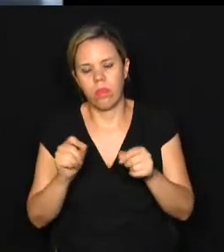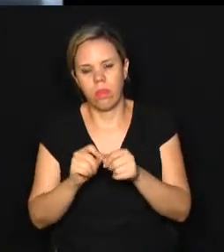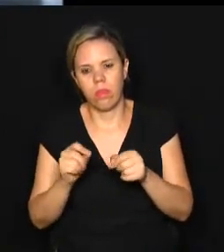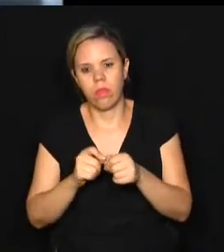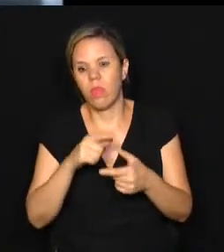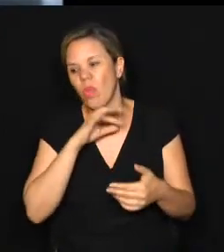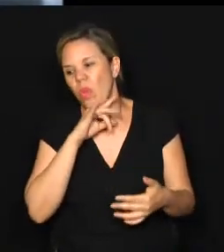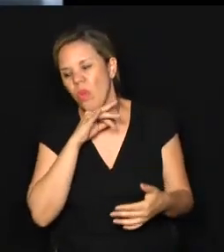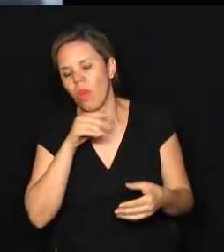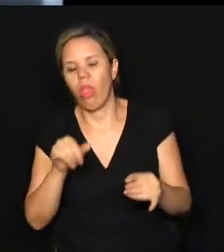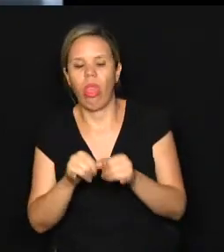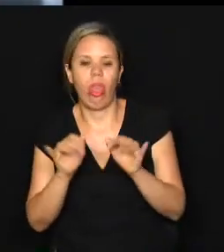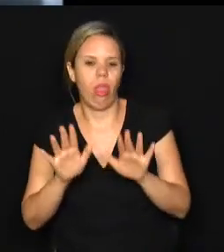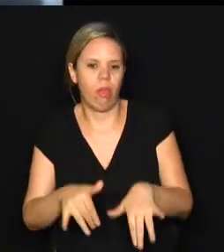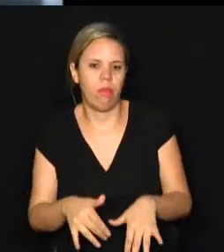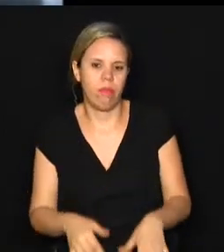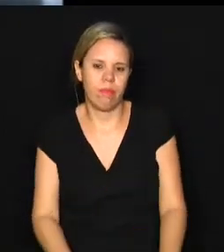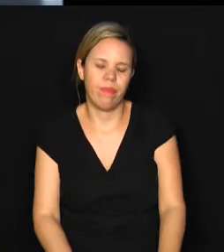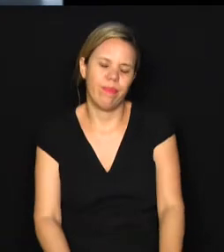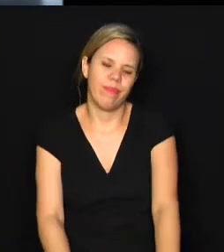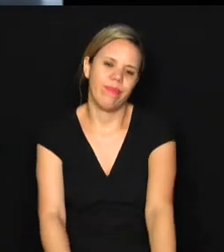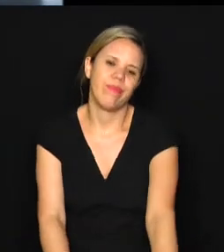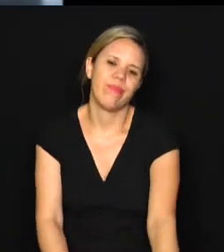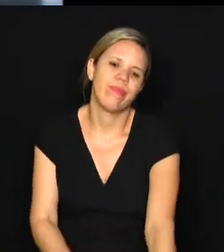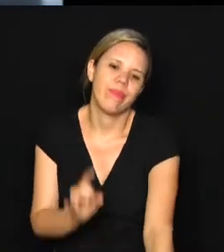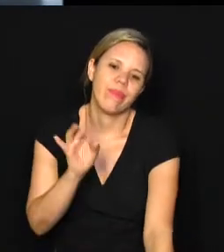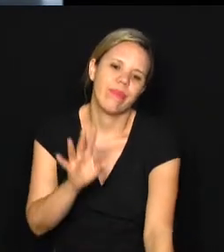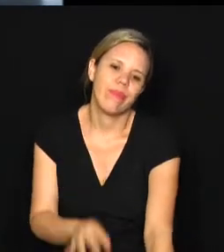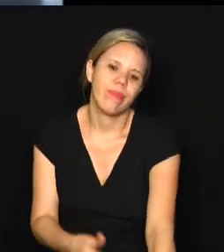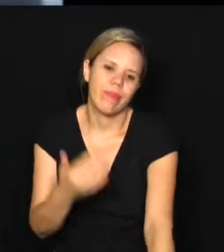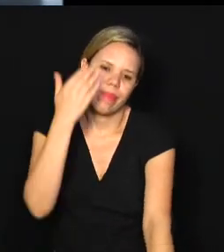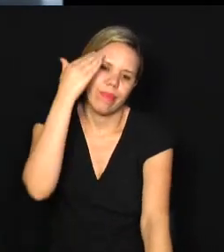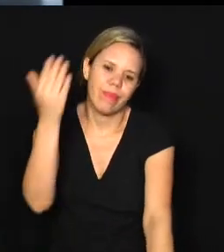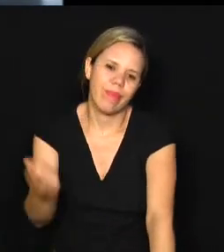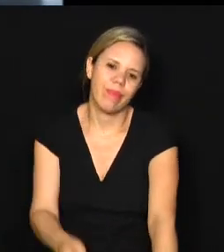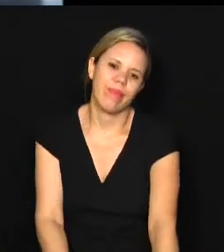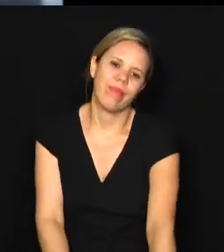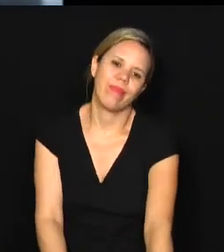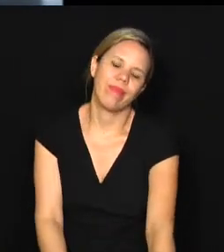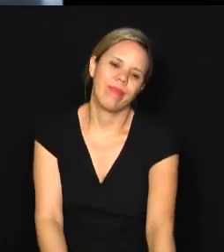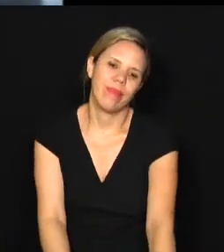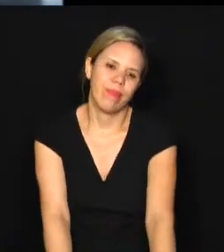né? É isso. Só. Agradeço.